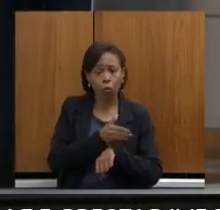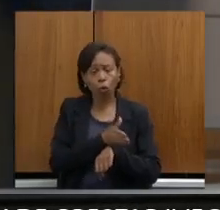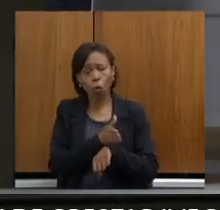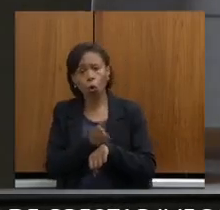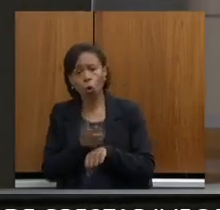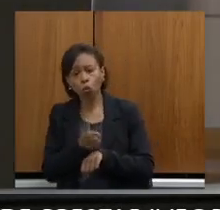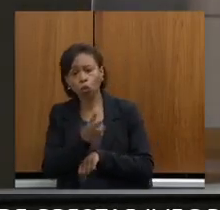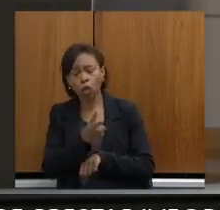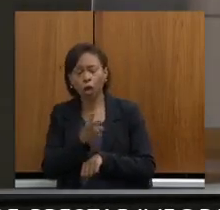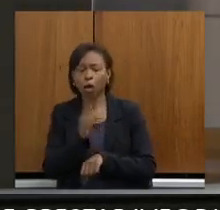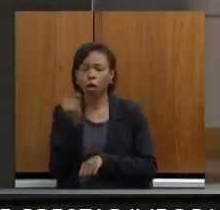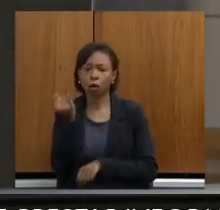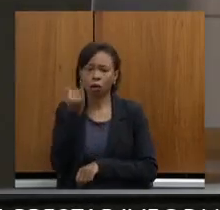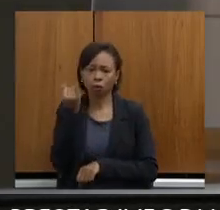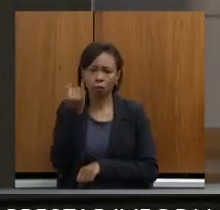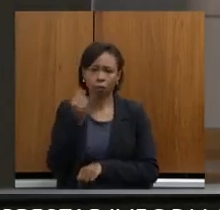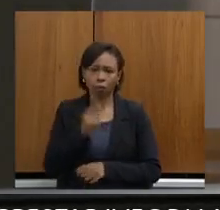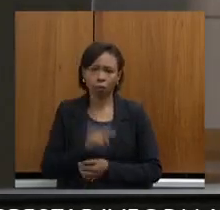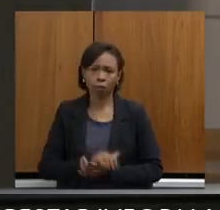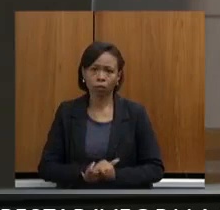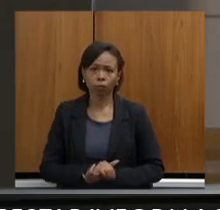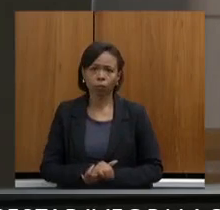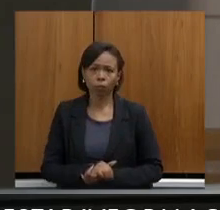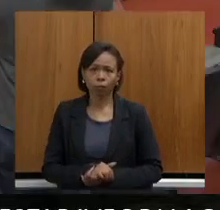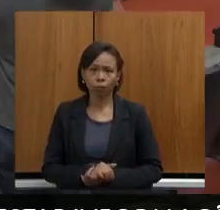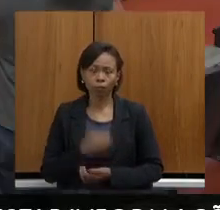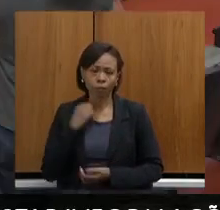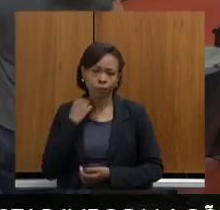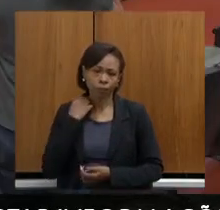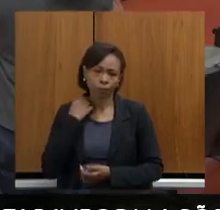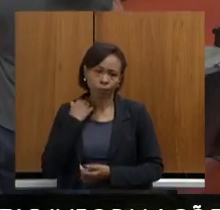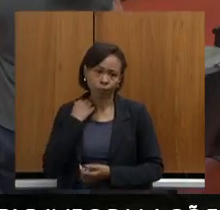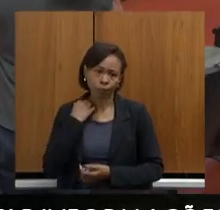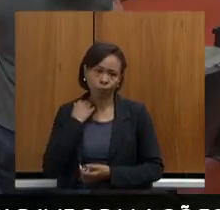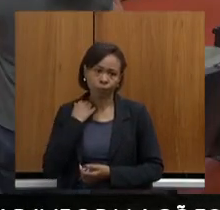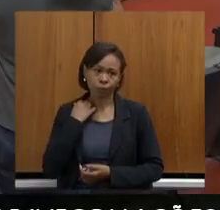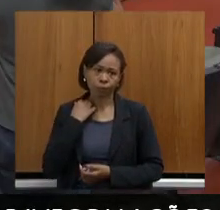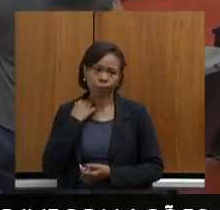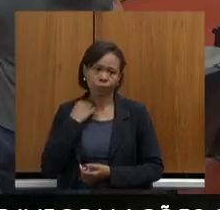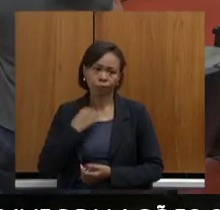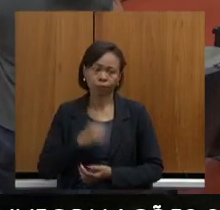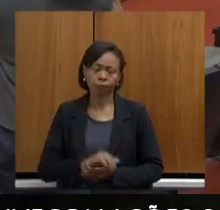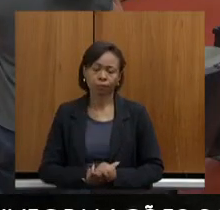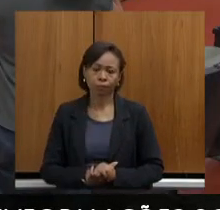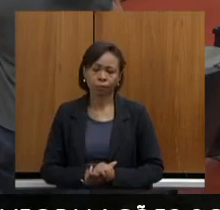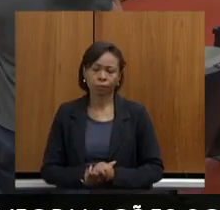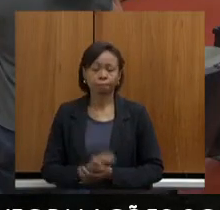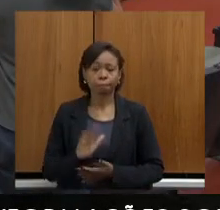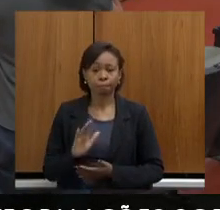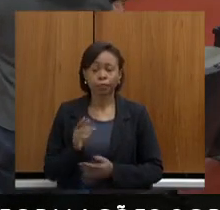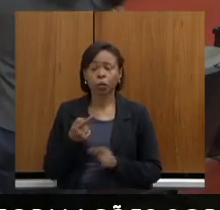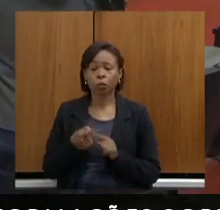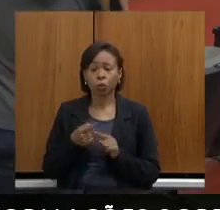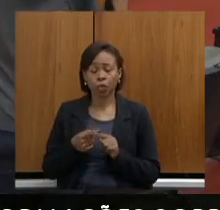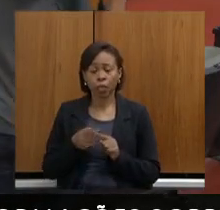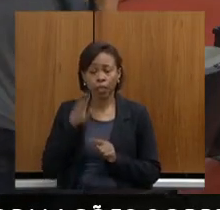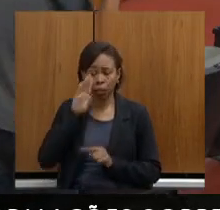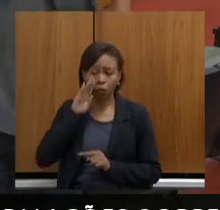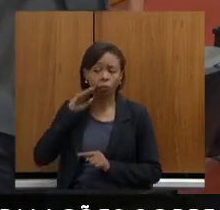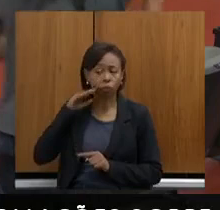essa ideal para postar ele tá da Beatriz certeza deputada é é porque até o momento ninguém